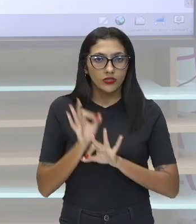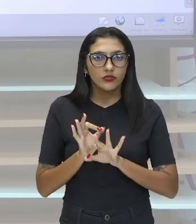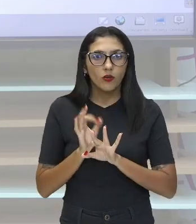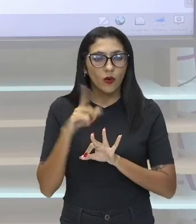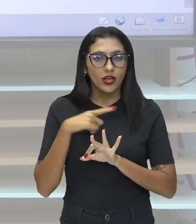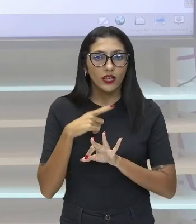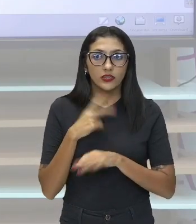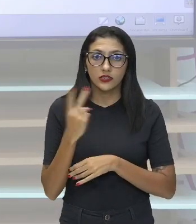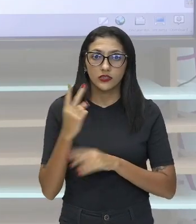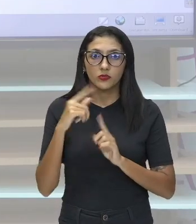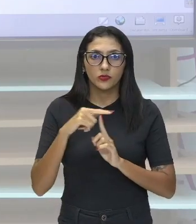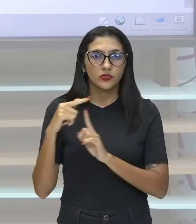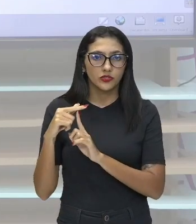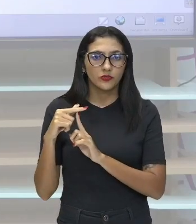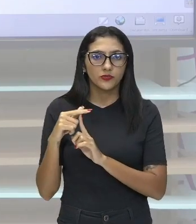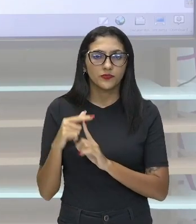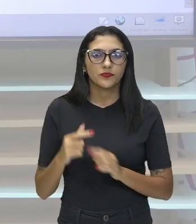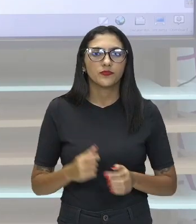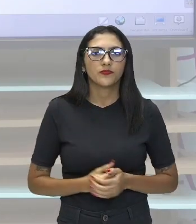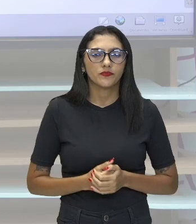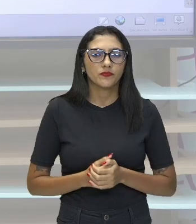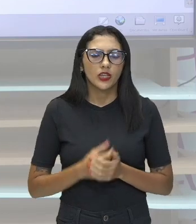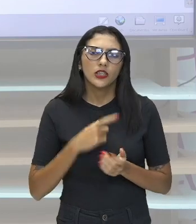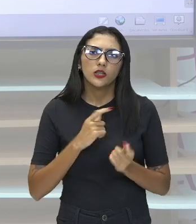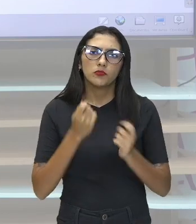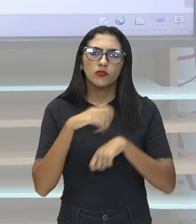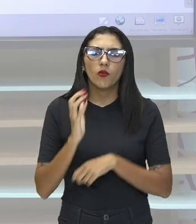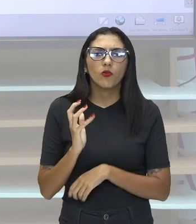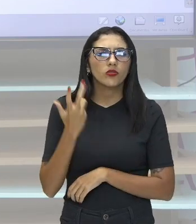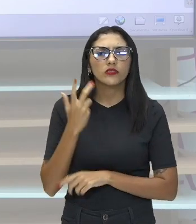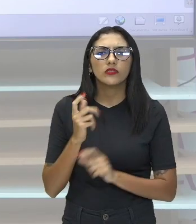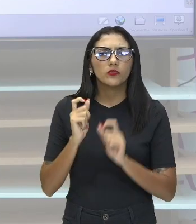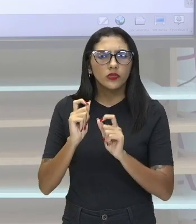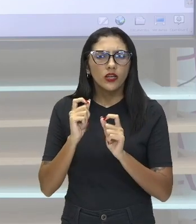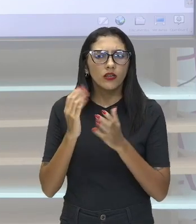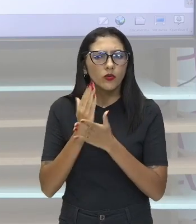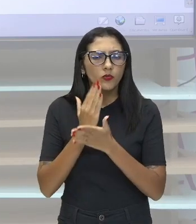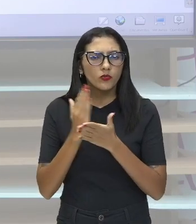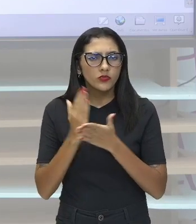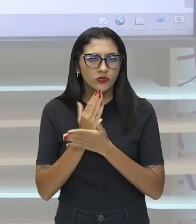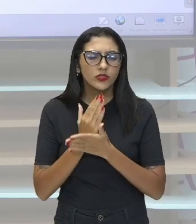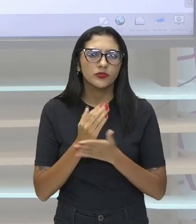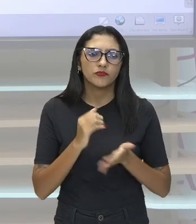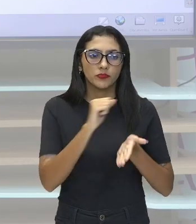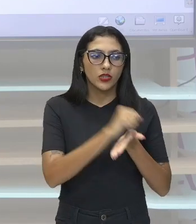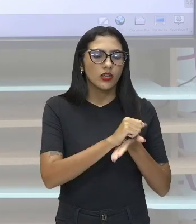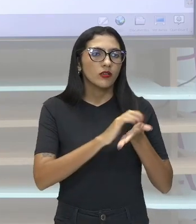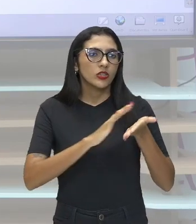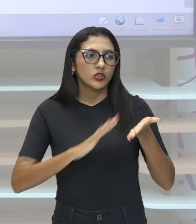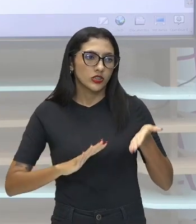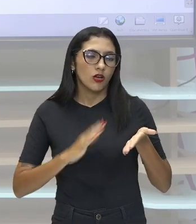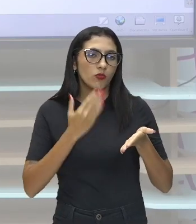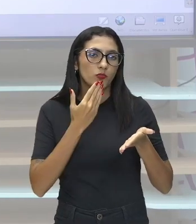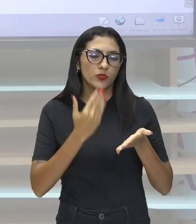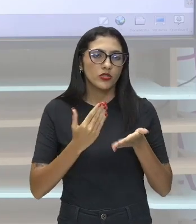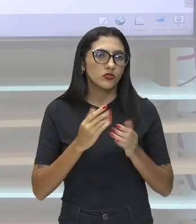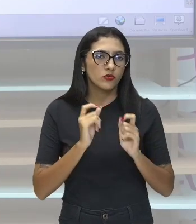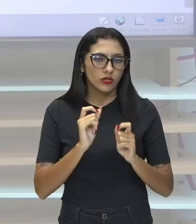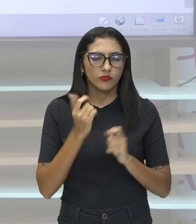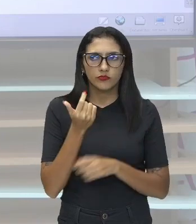2 é essa, tá bom? O que pode acontecer, como eu falei, é na questão ser cobrado ali um